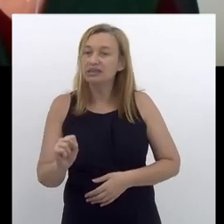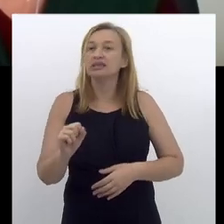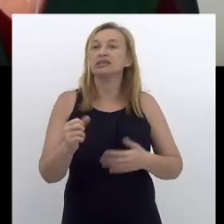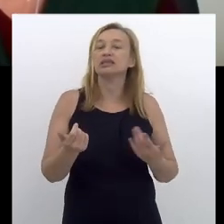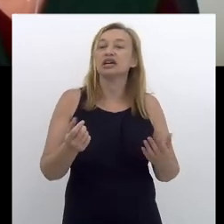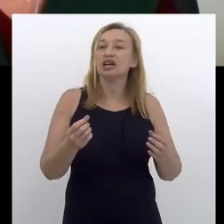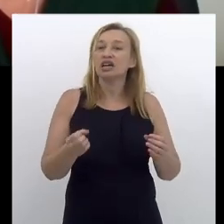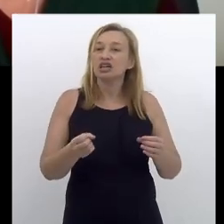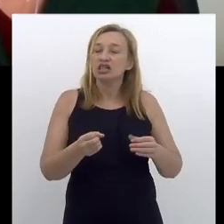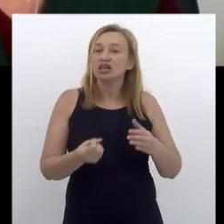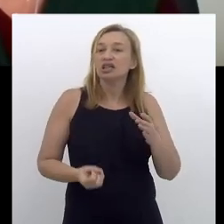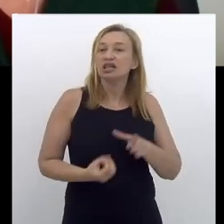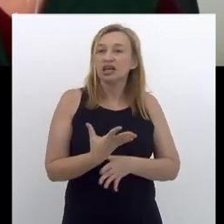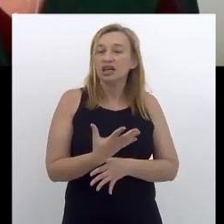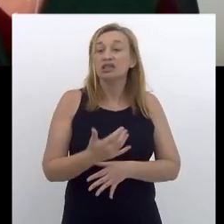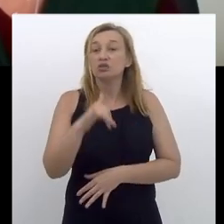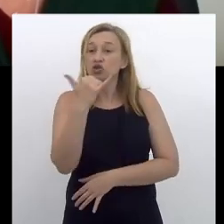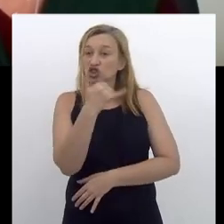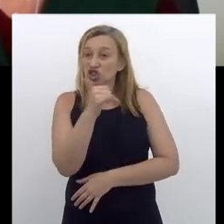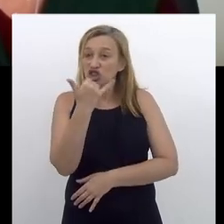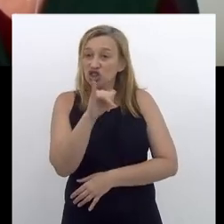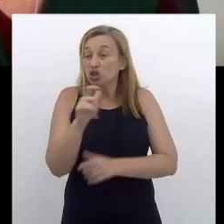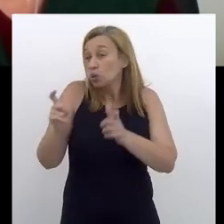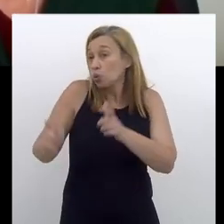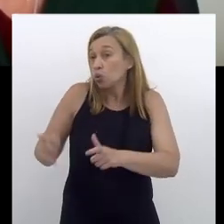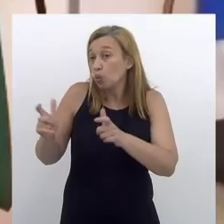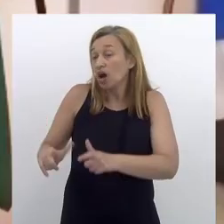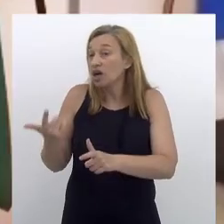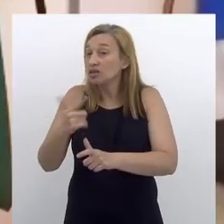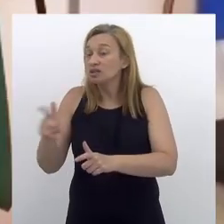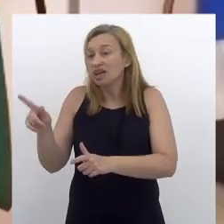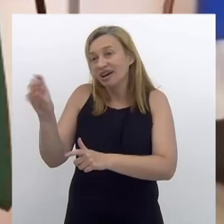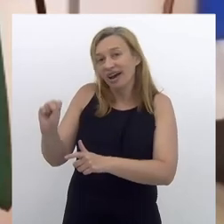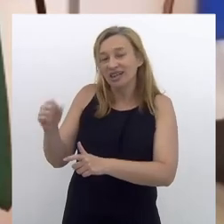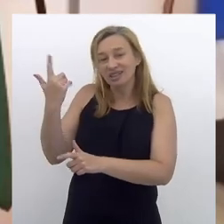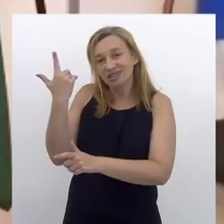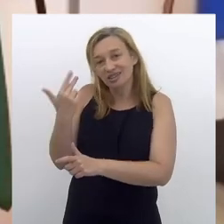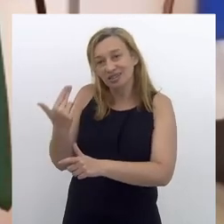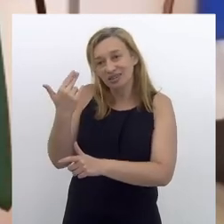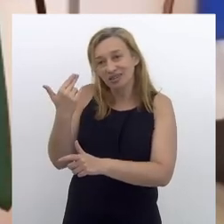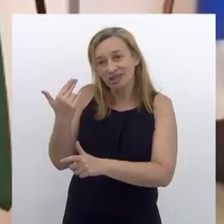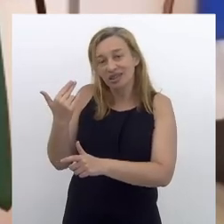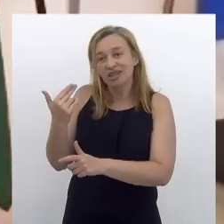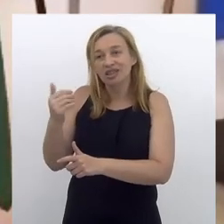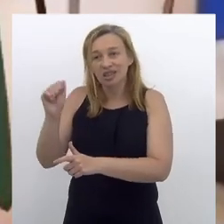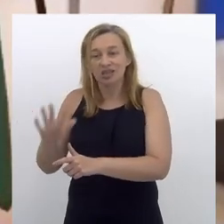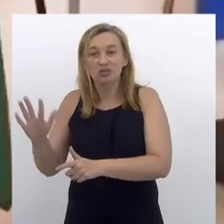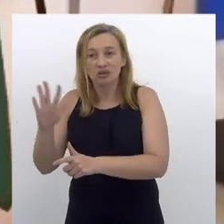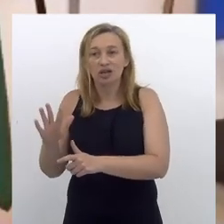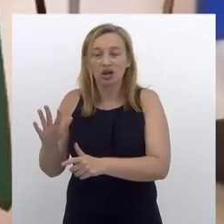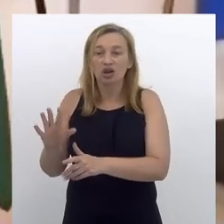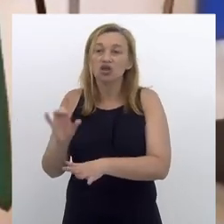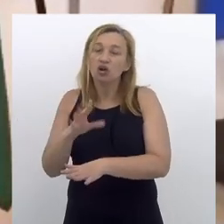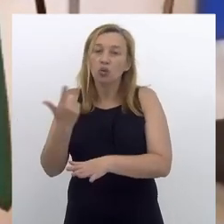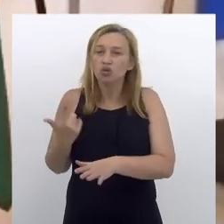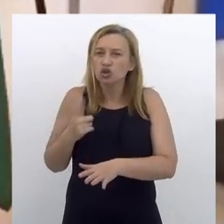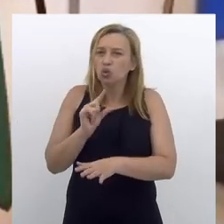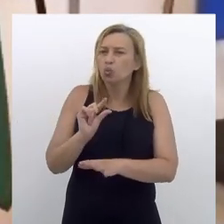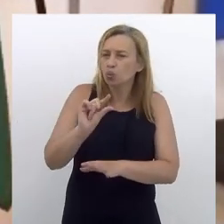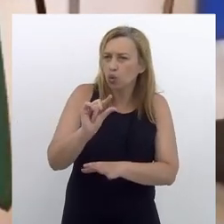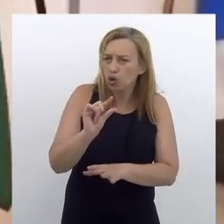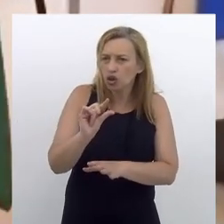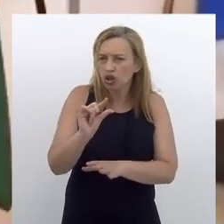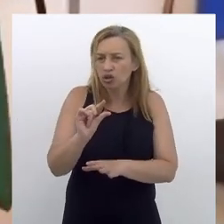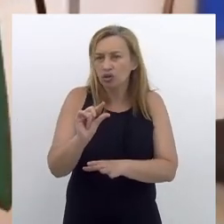como compulsória a geração de energia em locais onde não tem gás nacional. Praticamente alijando, só conseguimos uma